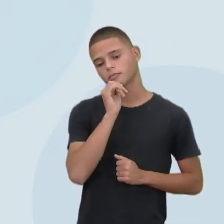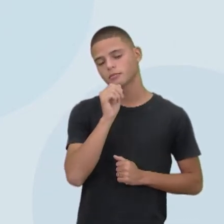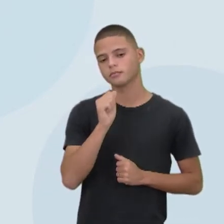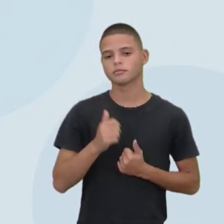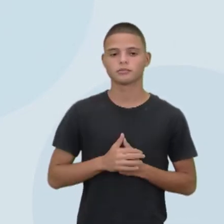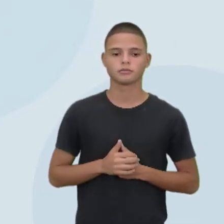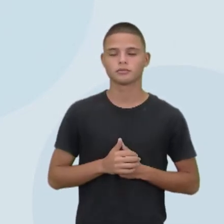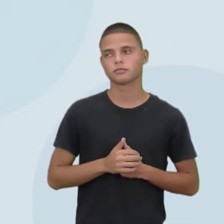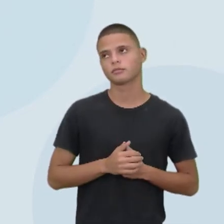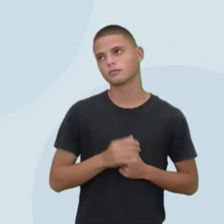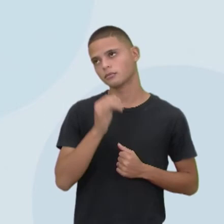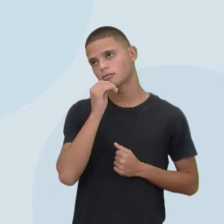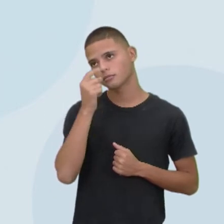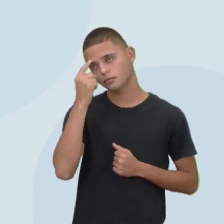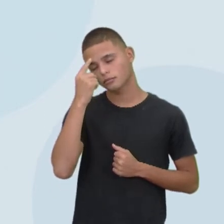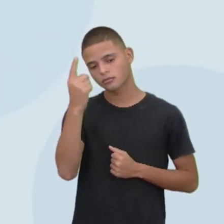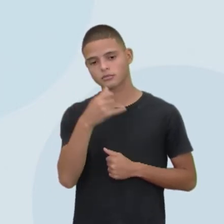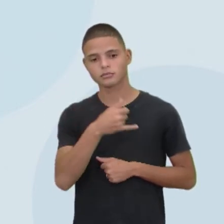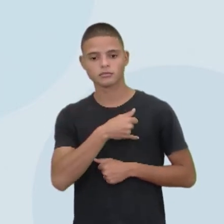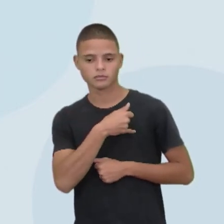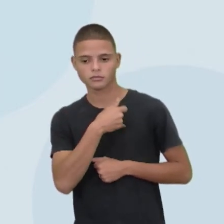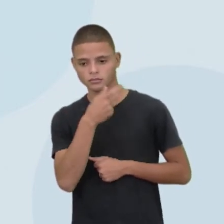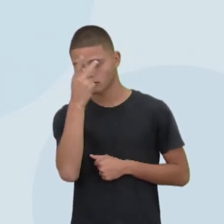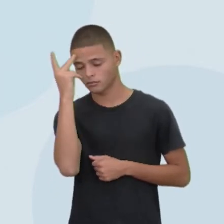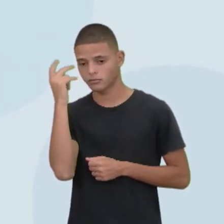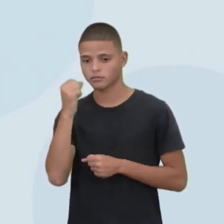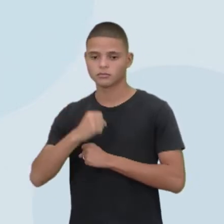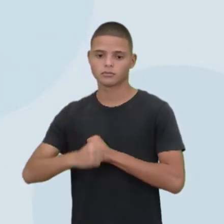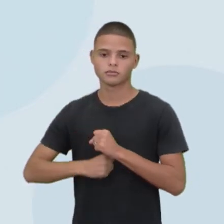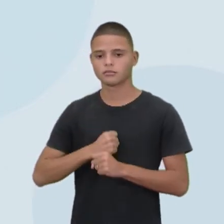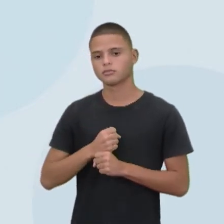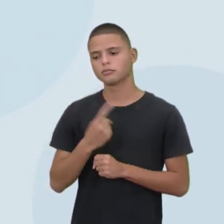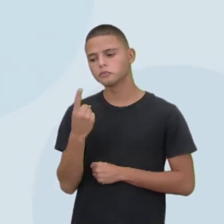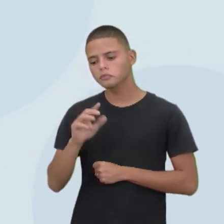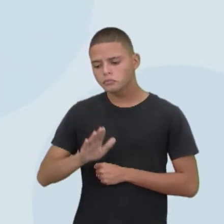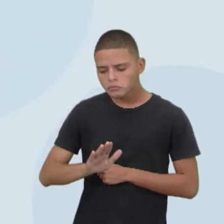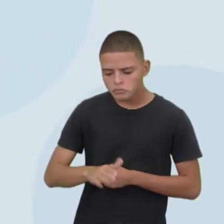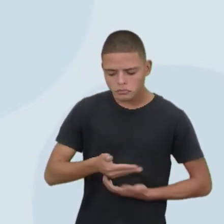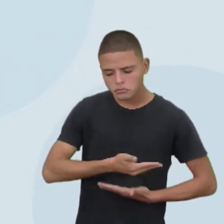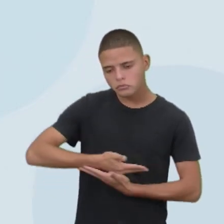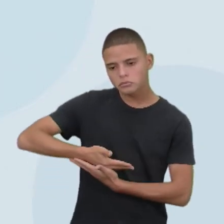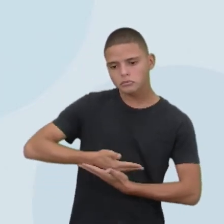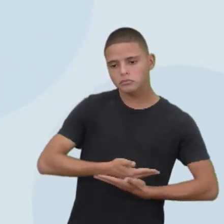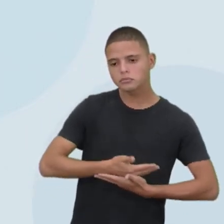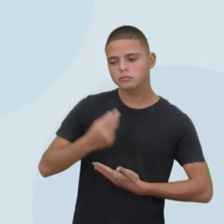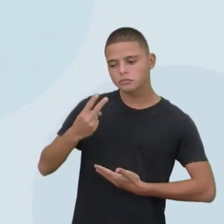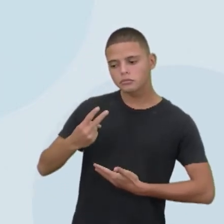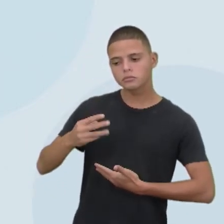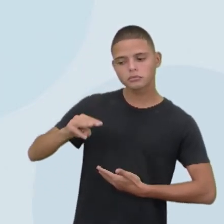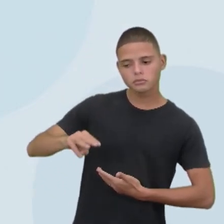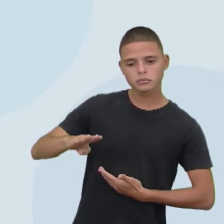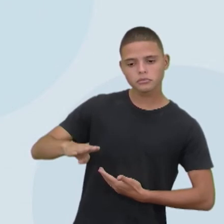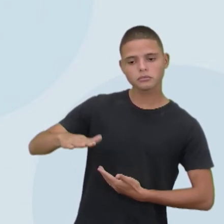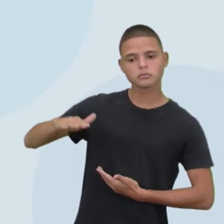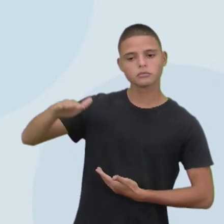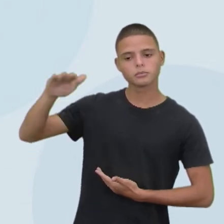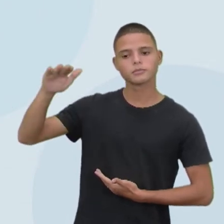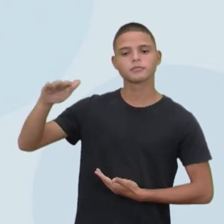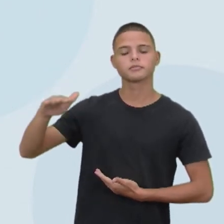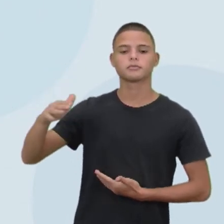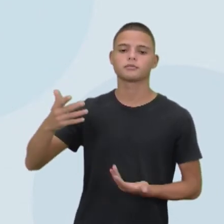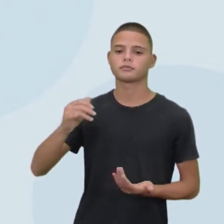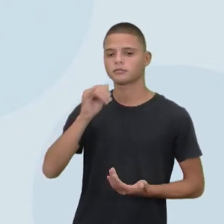exemplo, a idade das pessoas em anos. Tá? A criança tem 1 ano de idade. Legal, 2, 3, 4. Professor